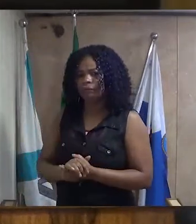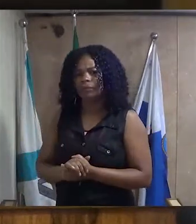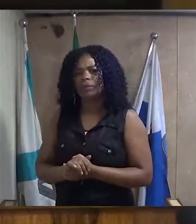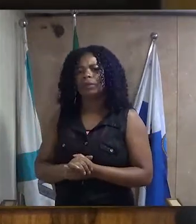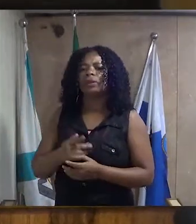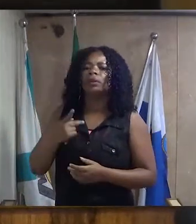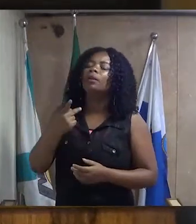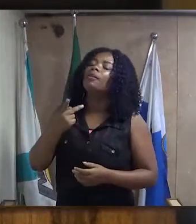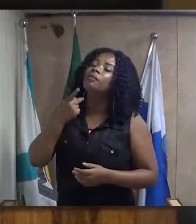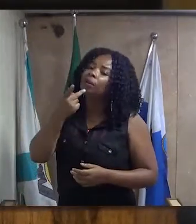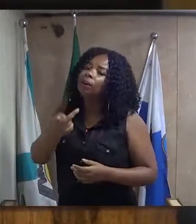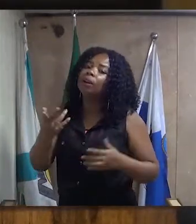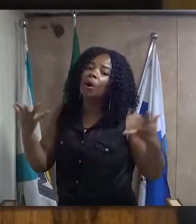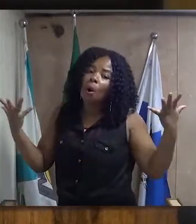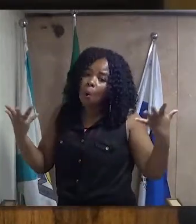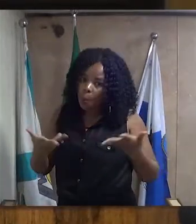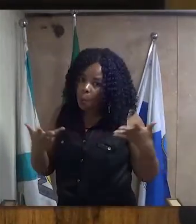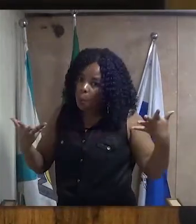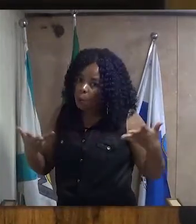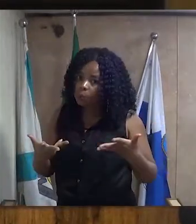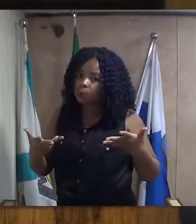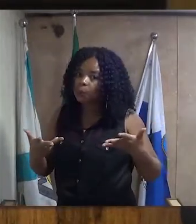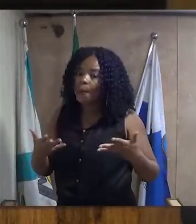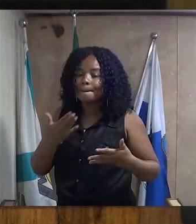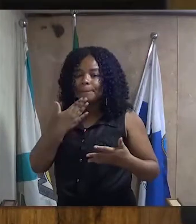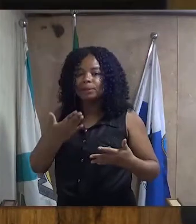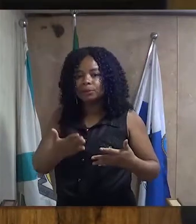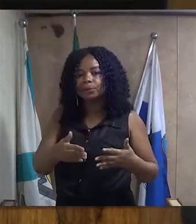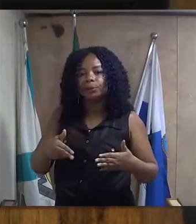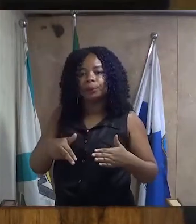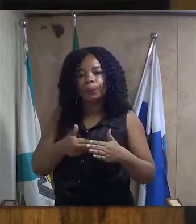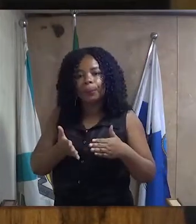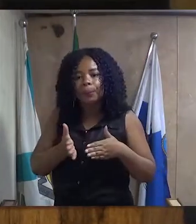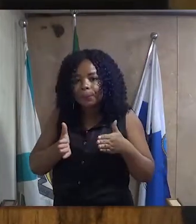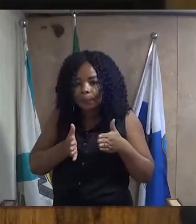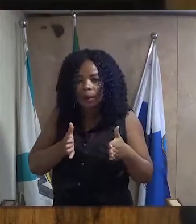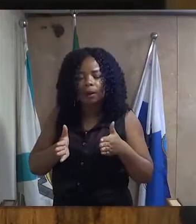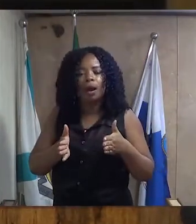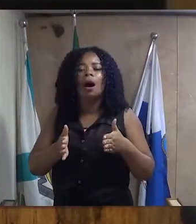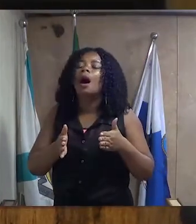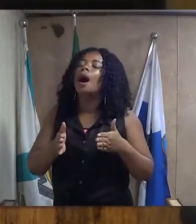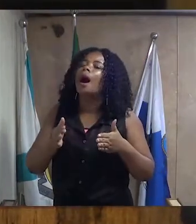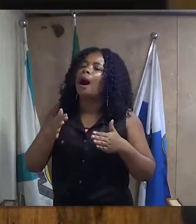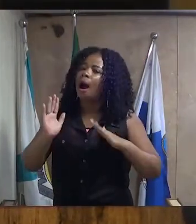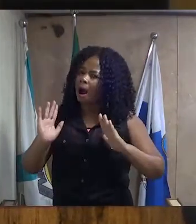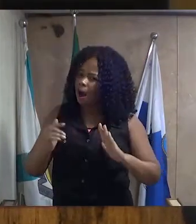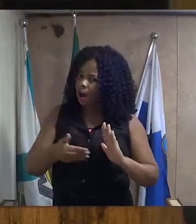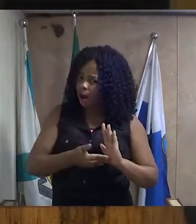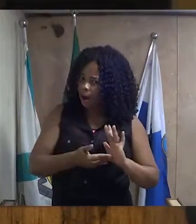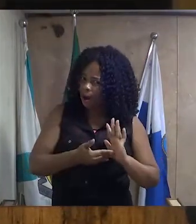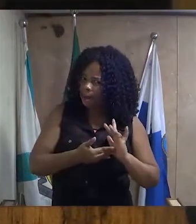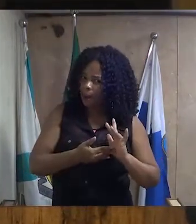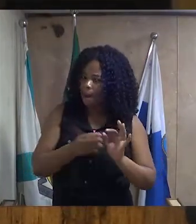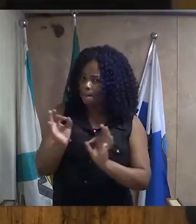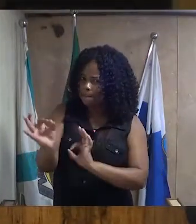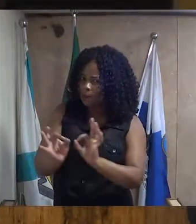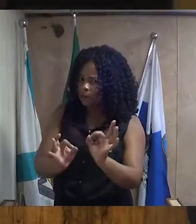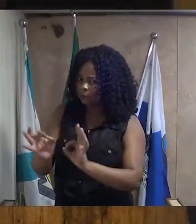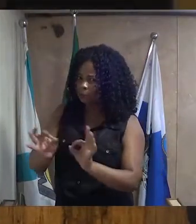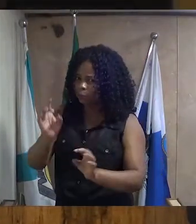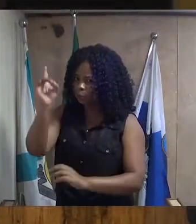Protocolizei nesta casa hoje um requerimento para essa casa revisar o plano diretor